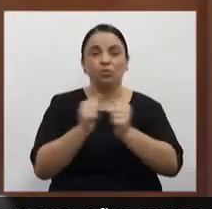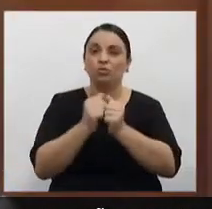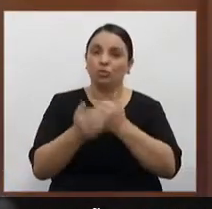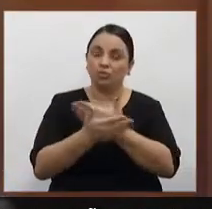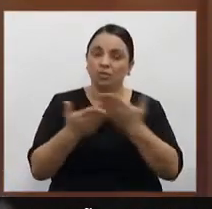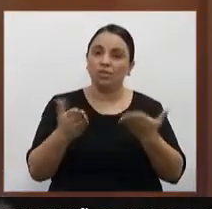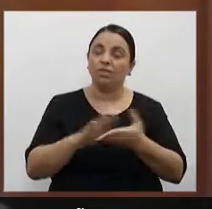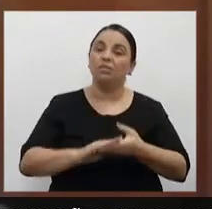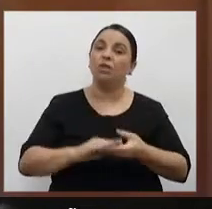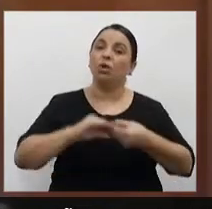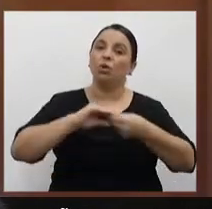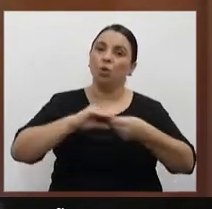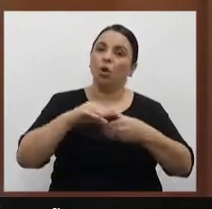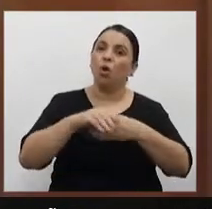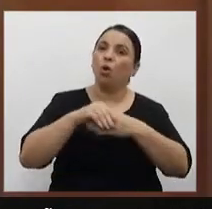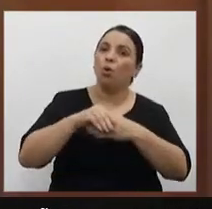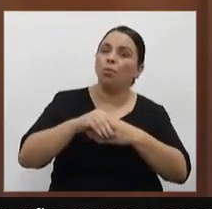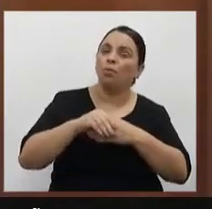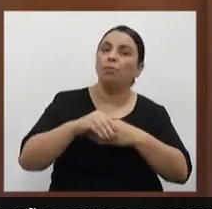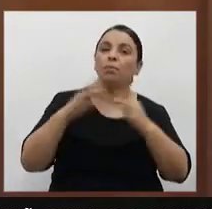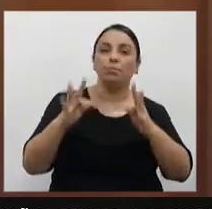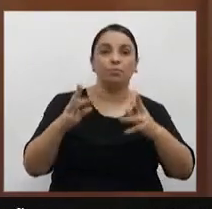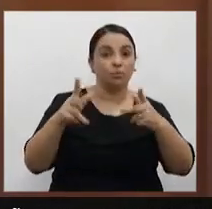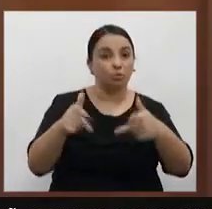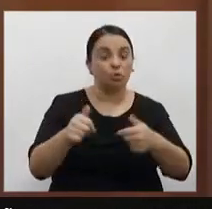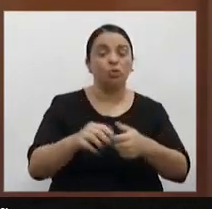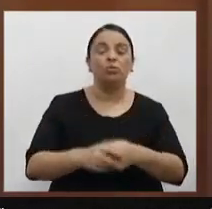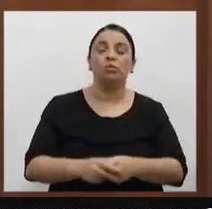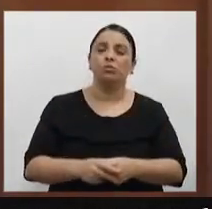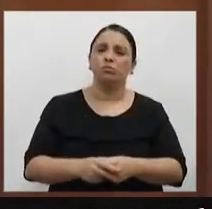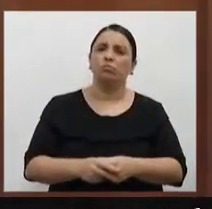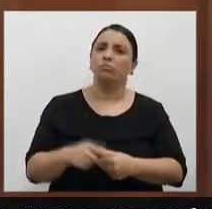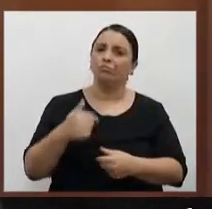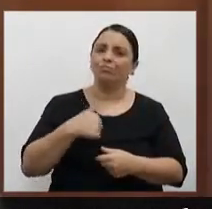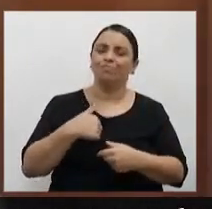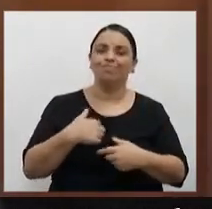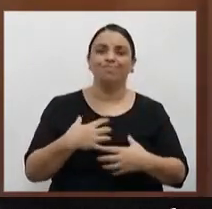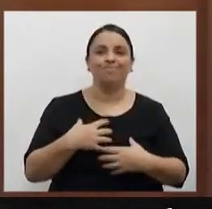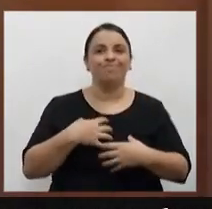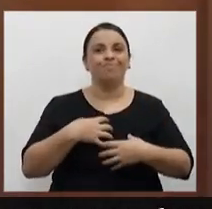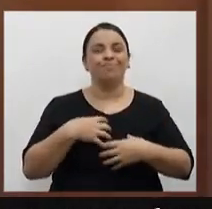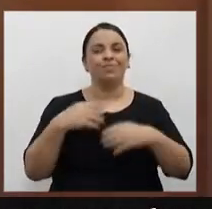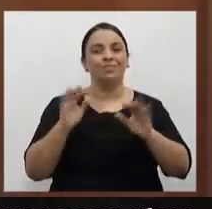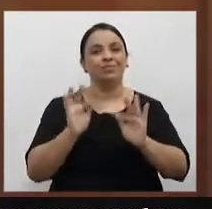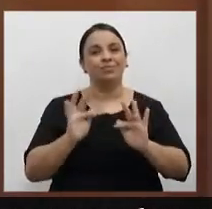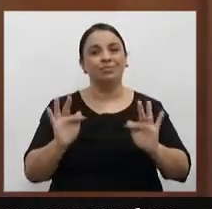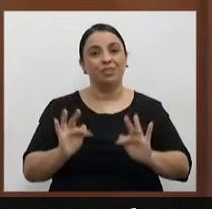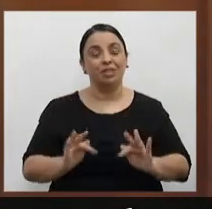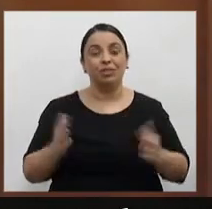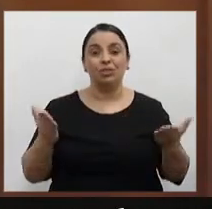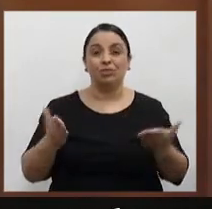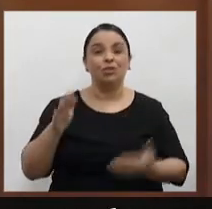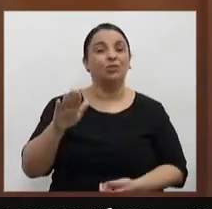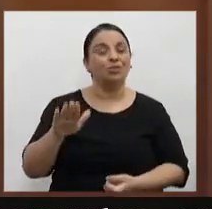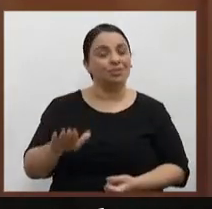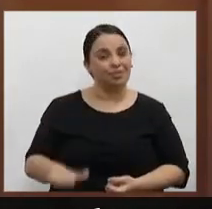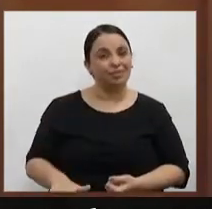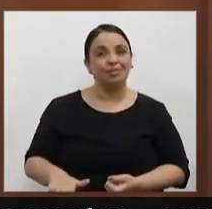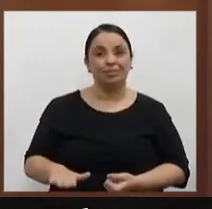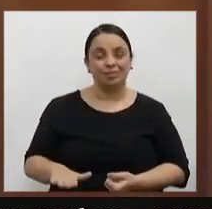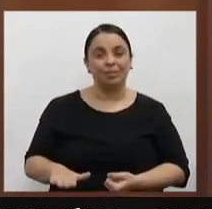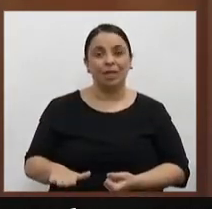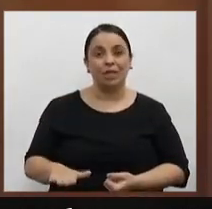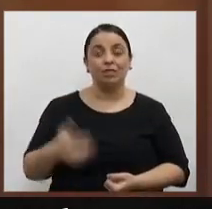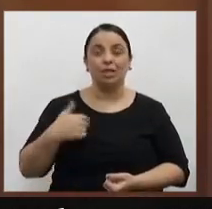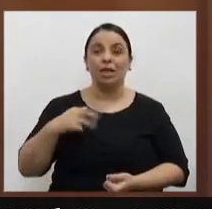Cumprimento a todos e me faço muito feliz nessa presença na tarde de hoje,